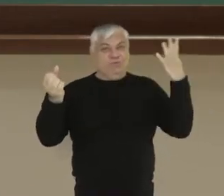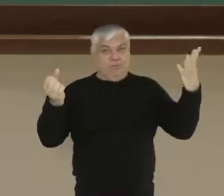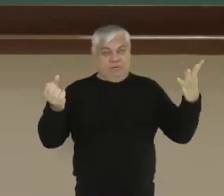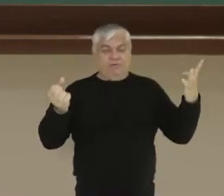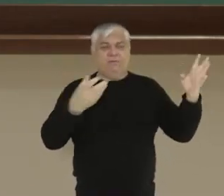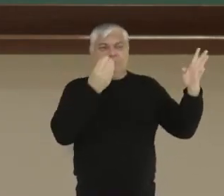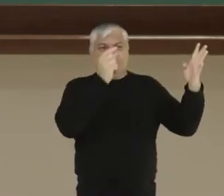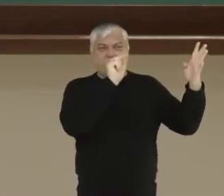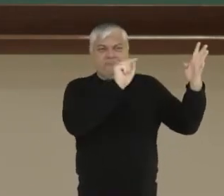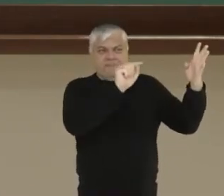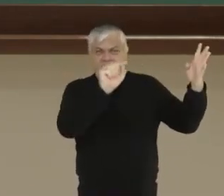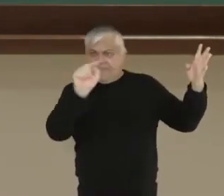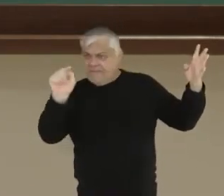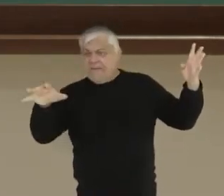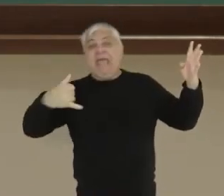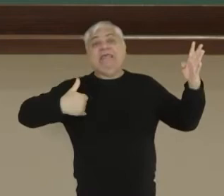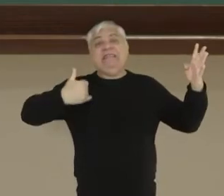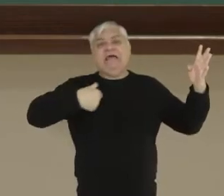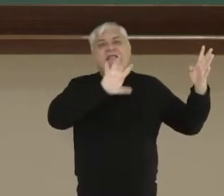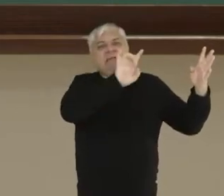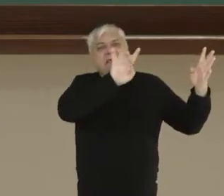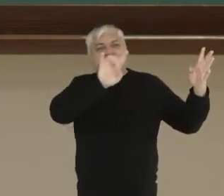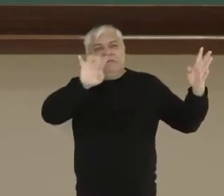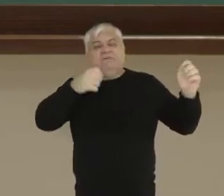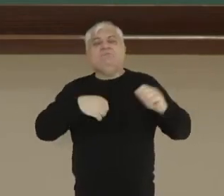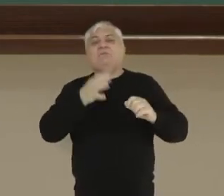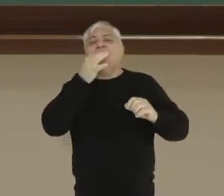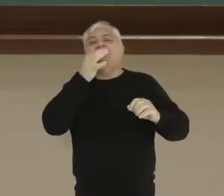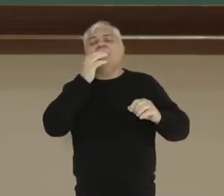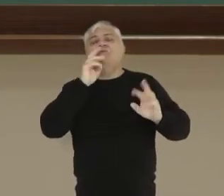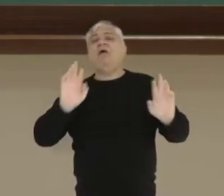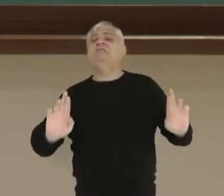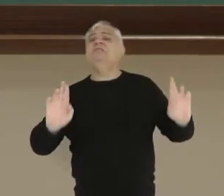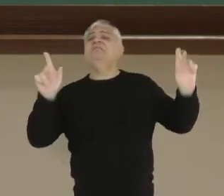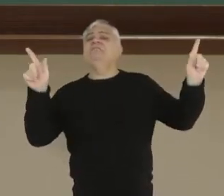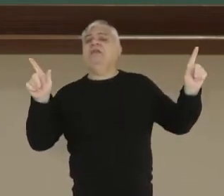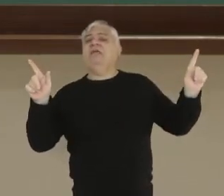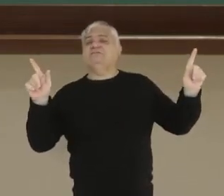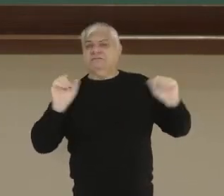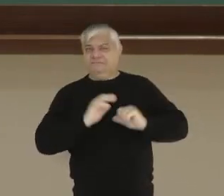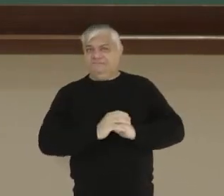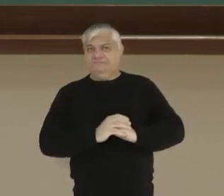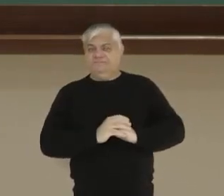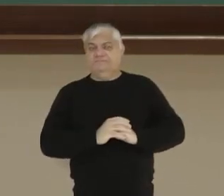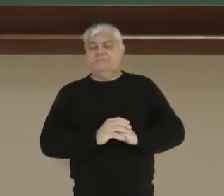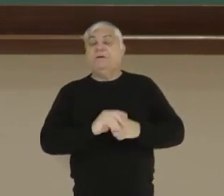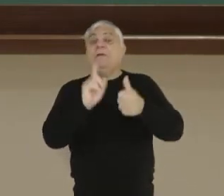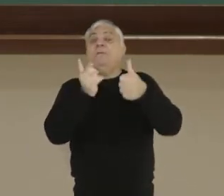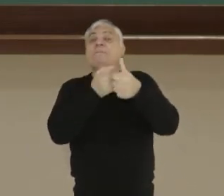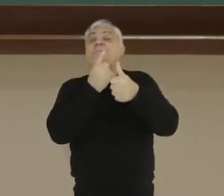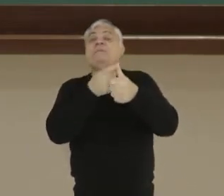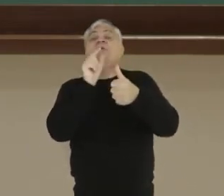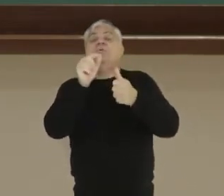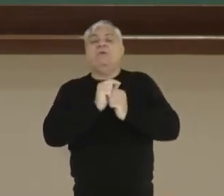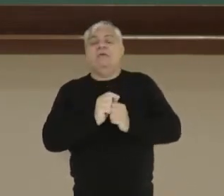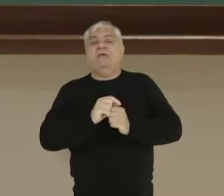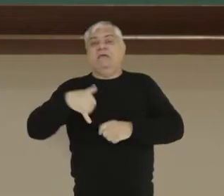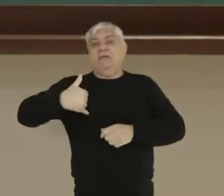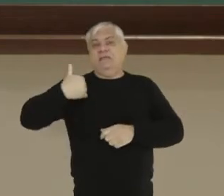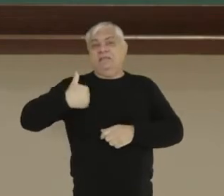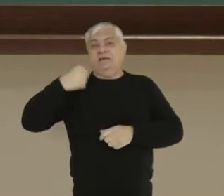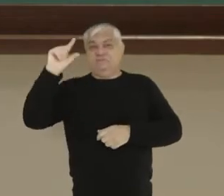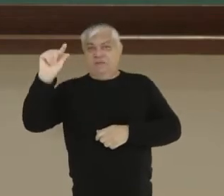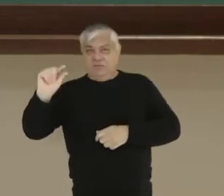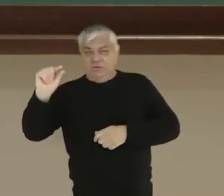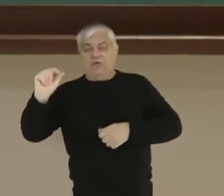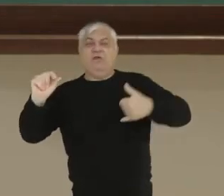saber qual é a amplitude desse intervalo. Então, a gente tem que visualizar o quê? Quem é o menor valor e